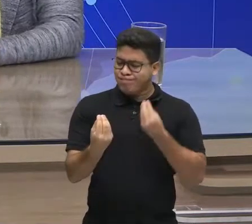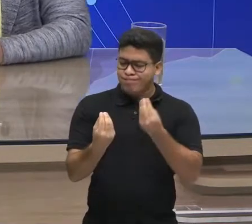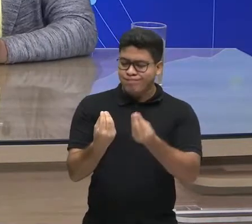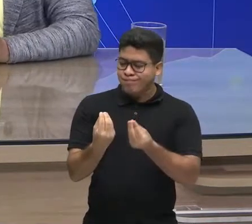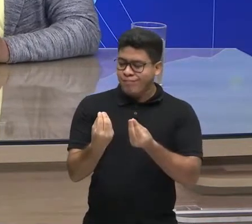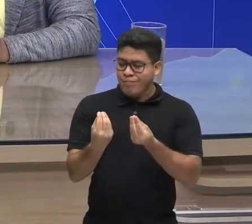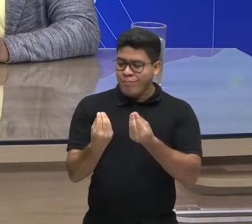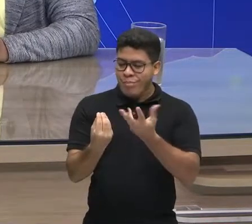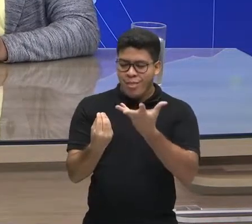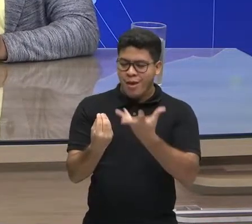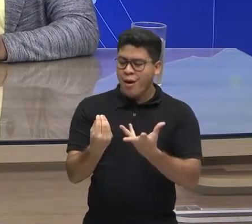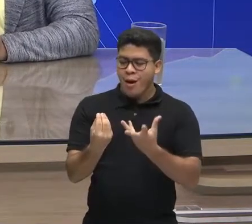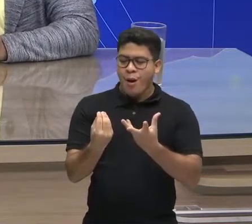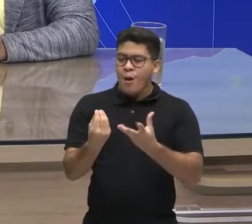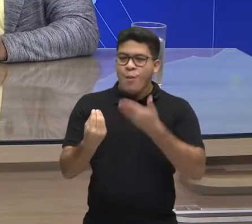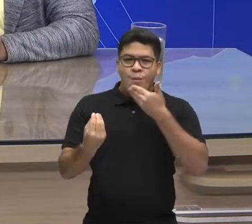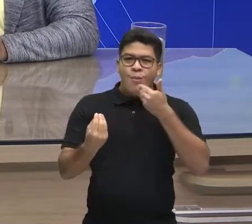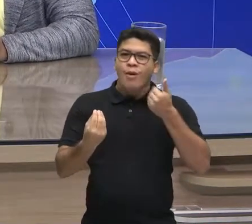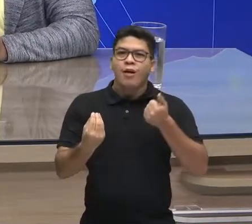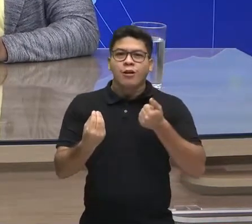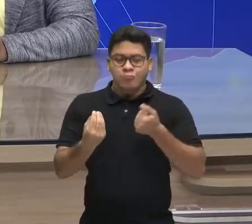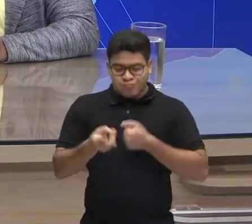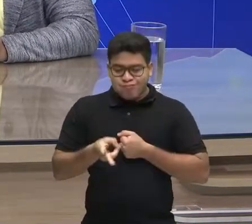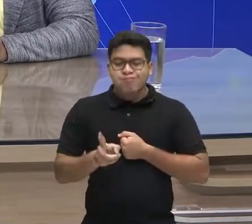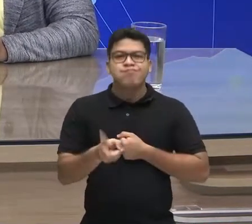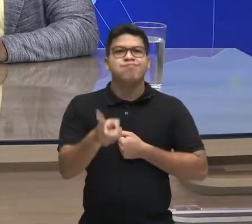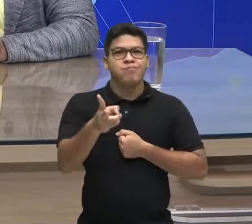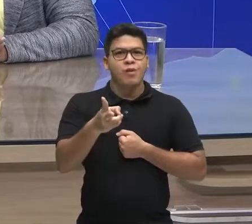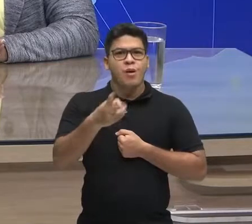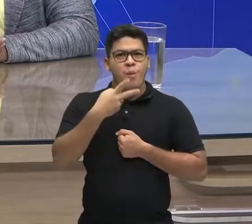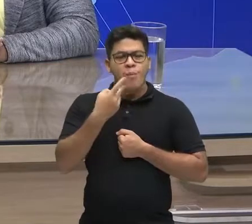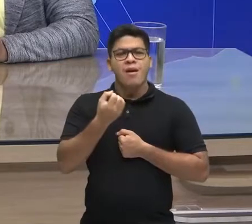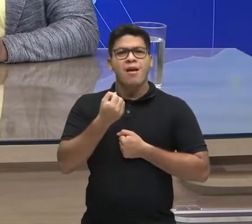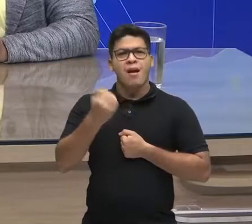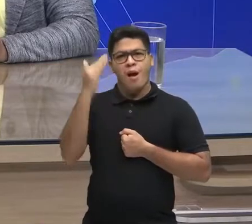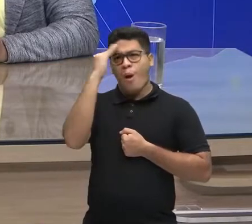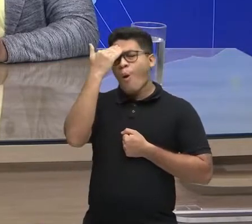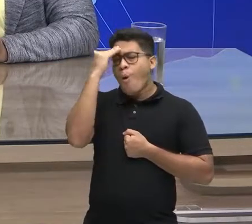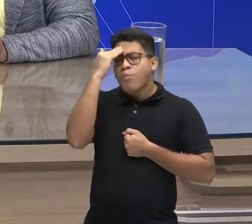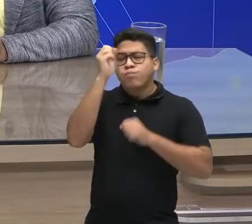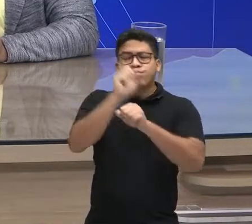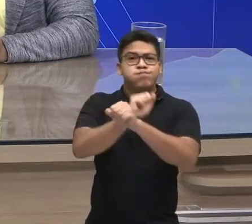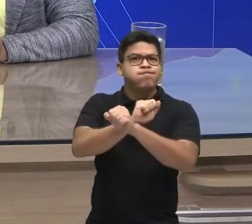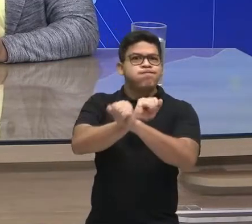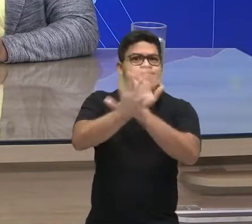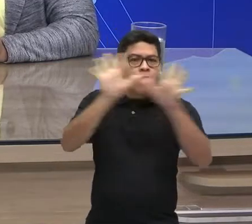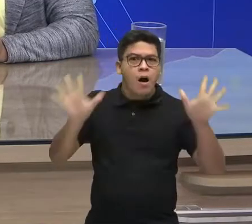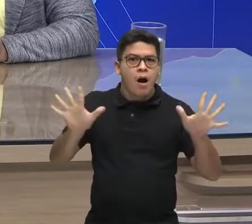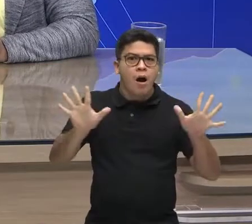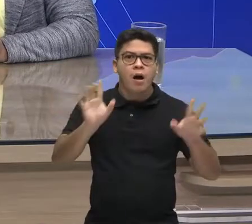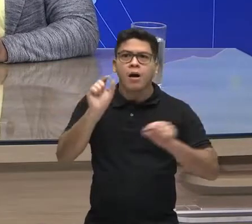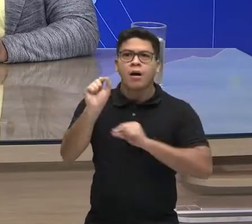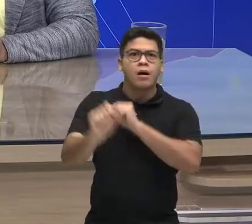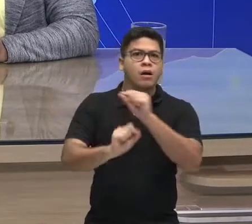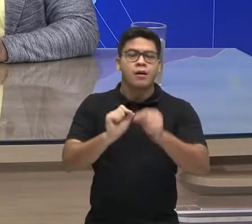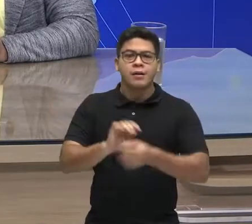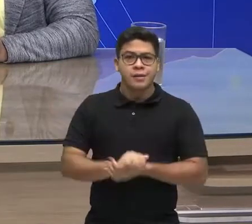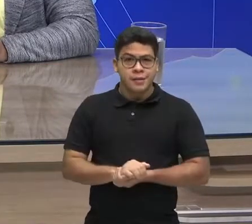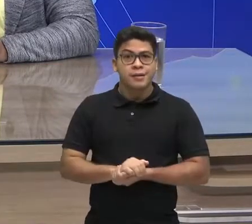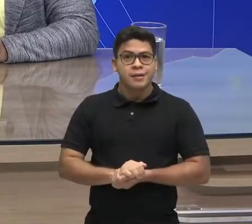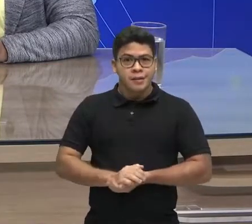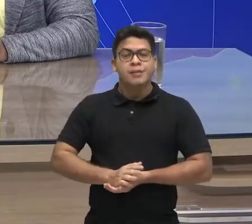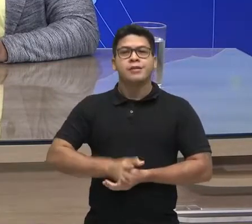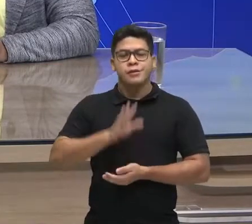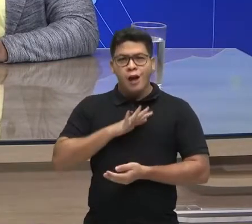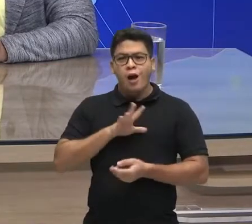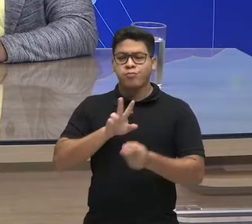de não se frustrar com a vida é entender a vida como ela funciona. Então, eu iniciei também dizendo que a gente ia experimentar algumas